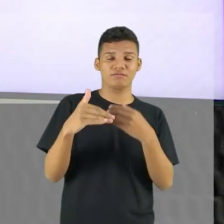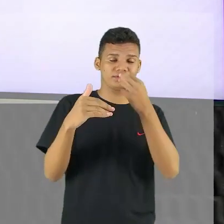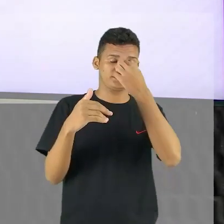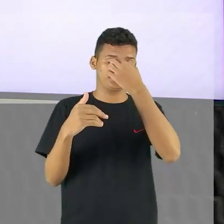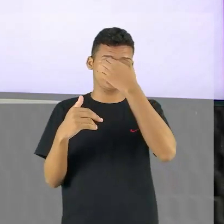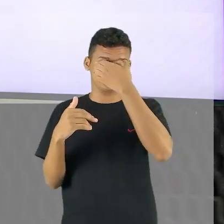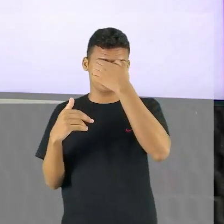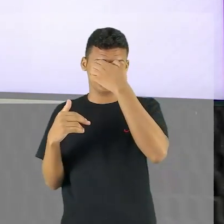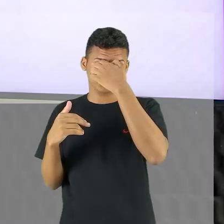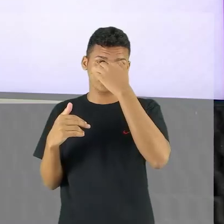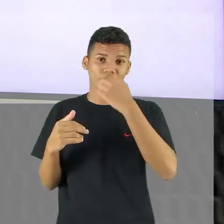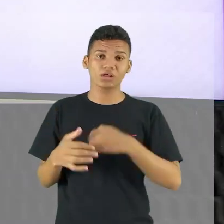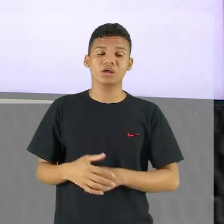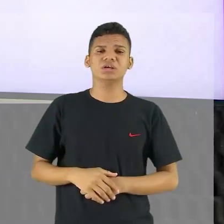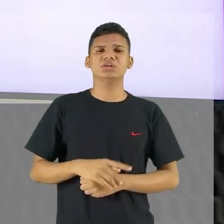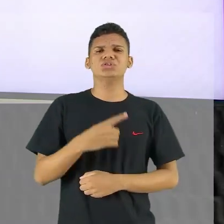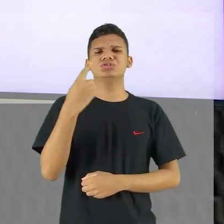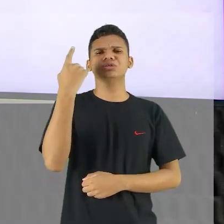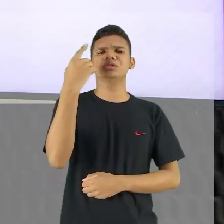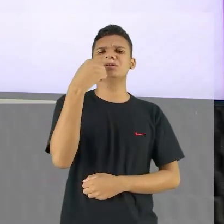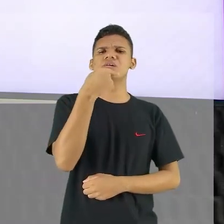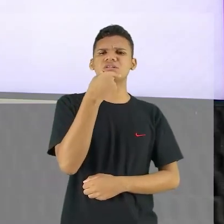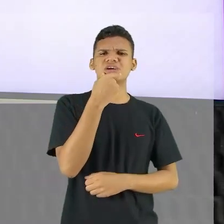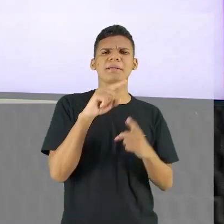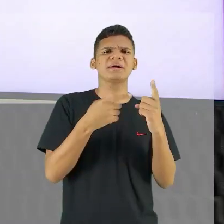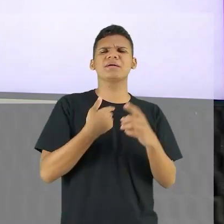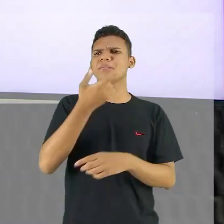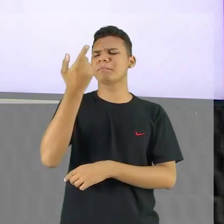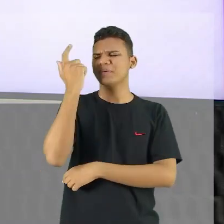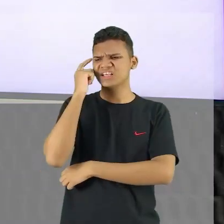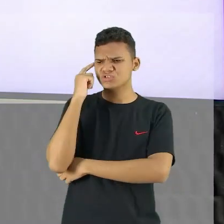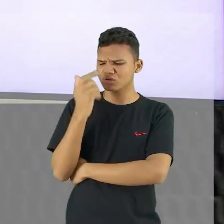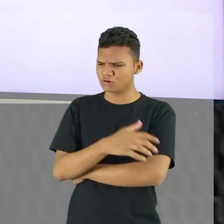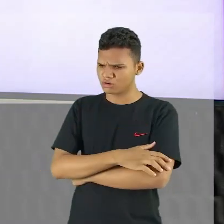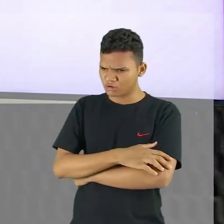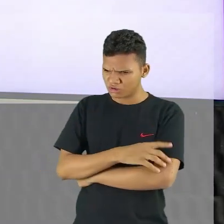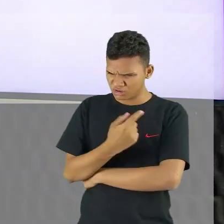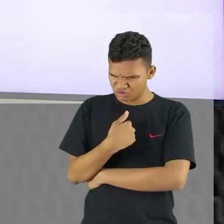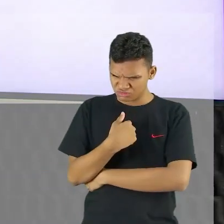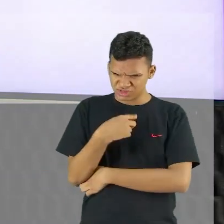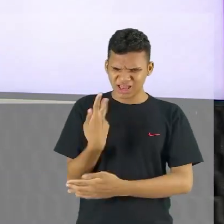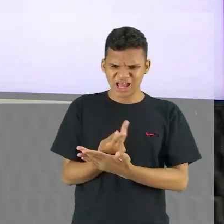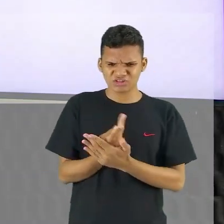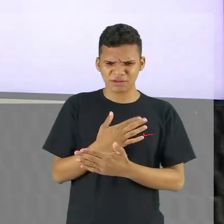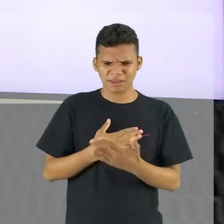esse poema, teve candidato que pensou assim, ei, tem alguma coisa errada com a minha prova.